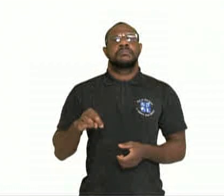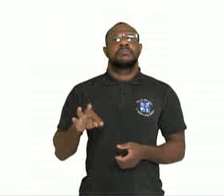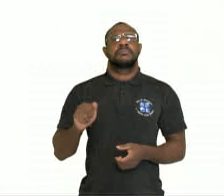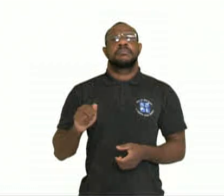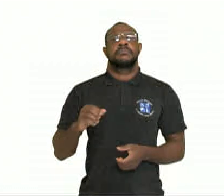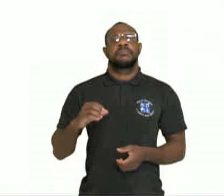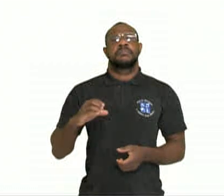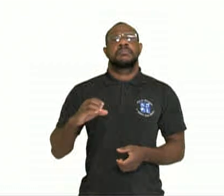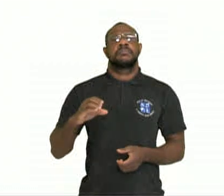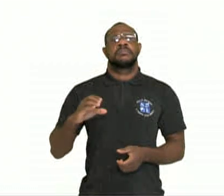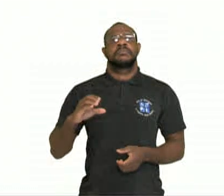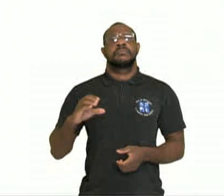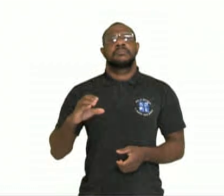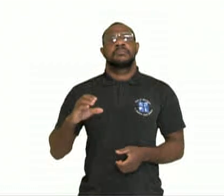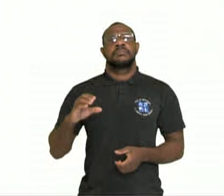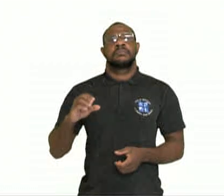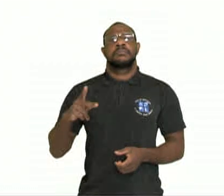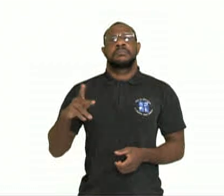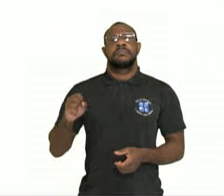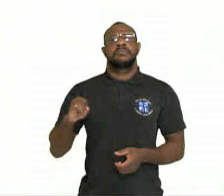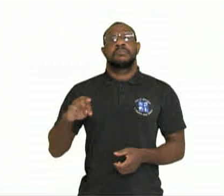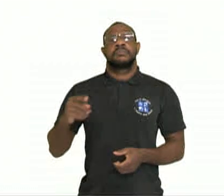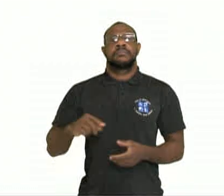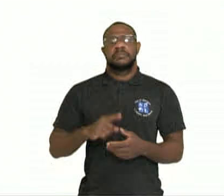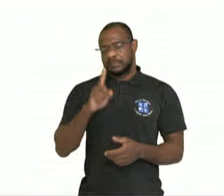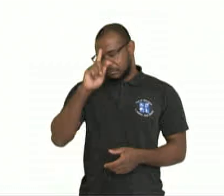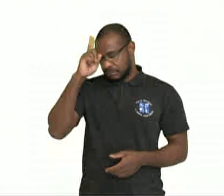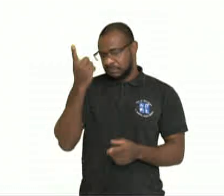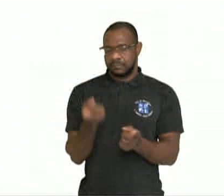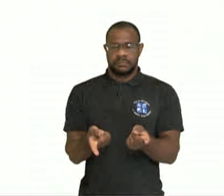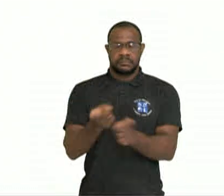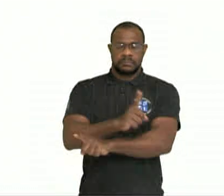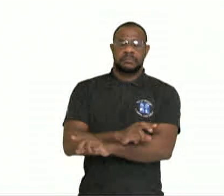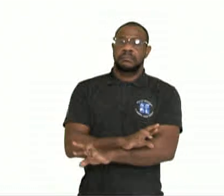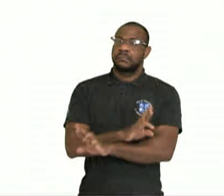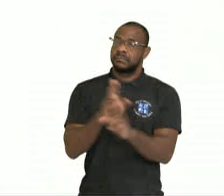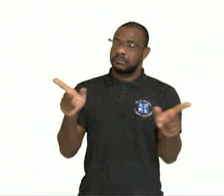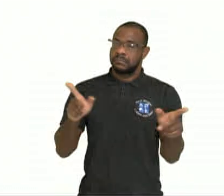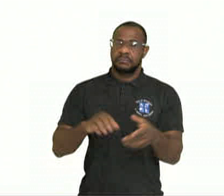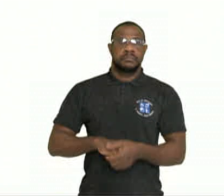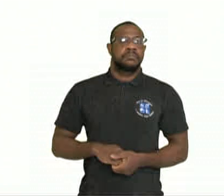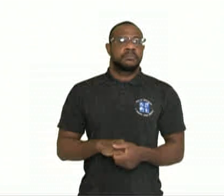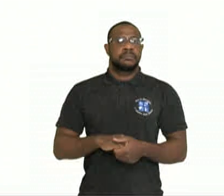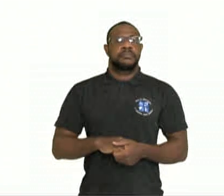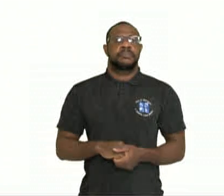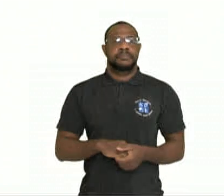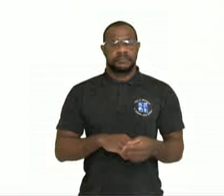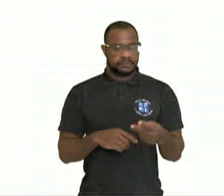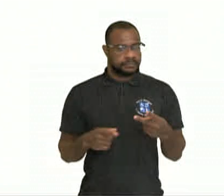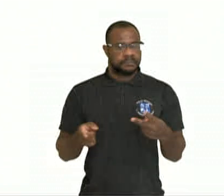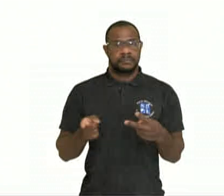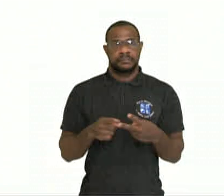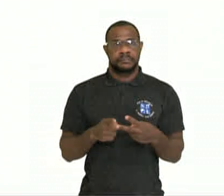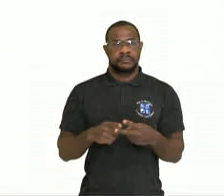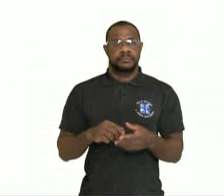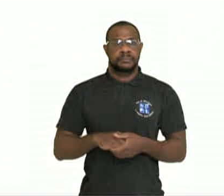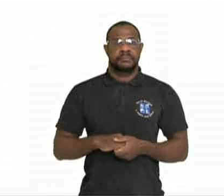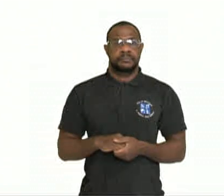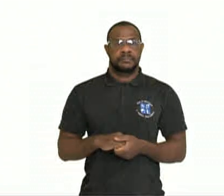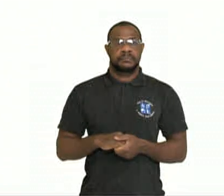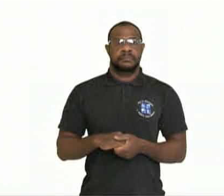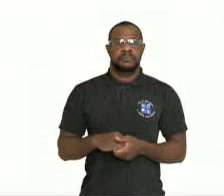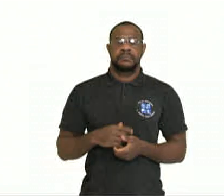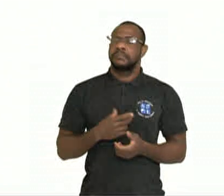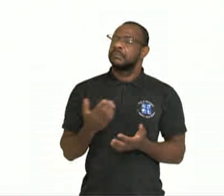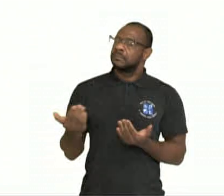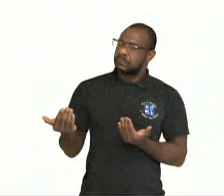são opostas. Enquanto estudante, vê-te obrigado a decorar como é o mundo, mas, enquanto jovem, só queres